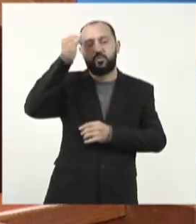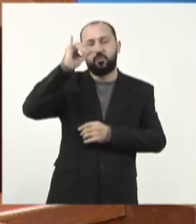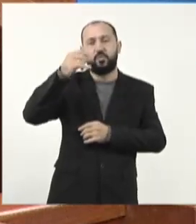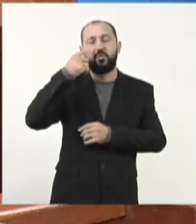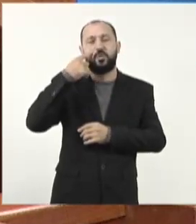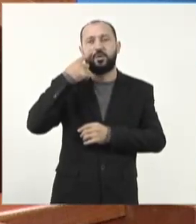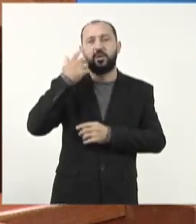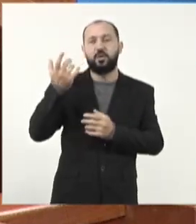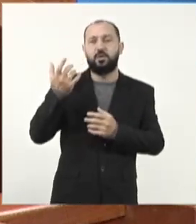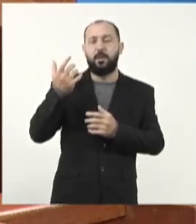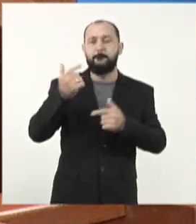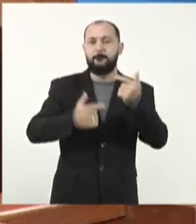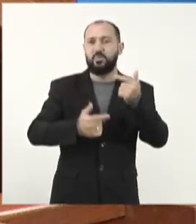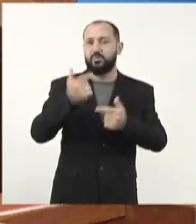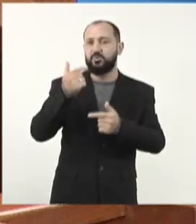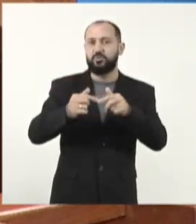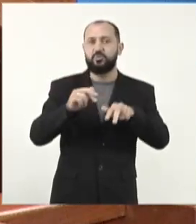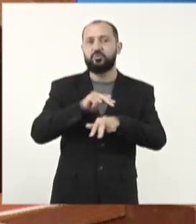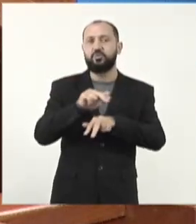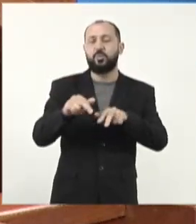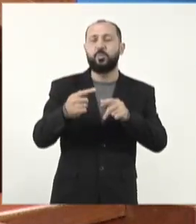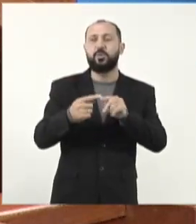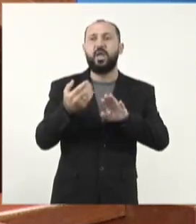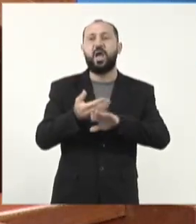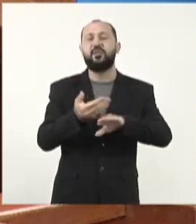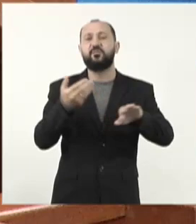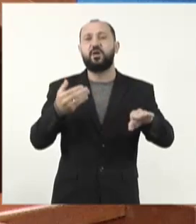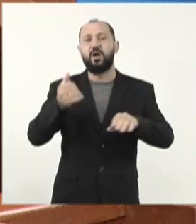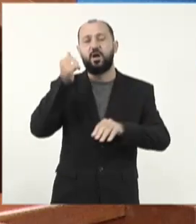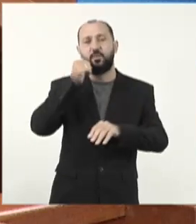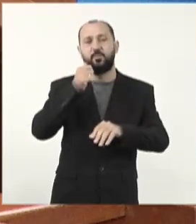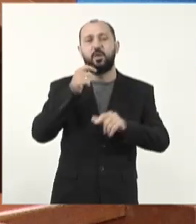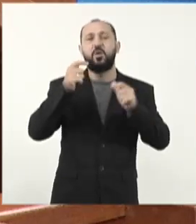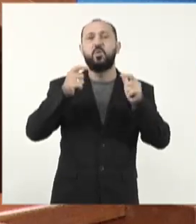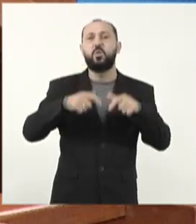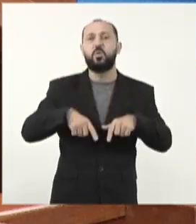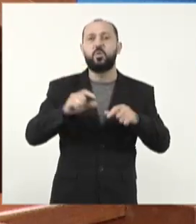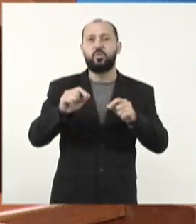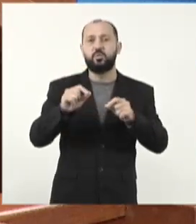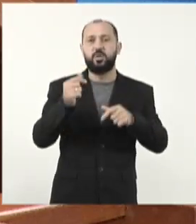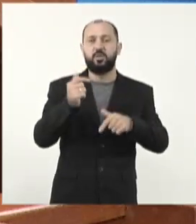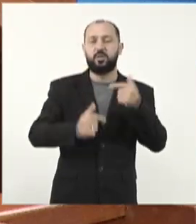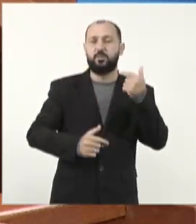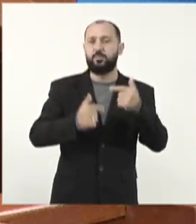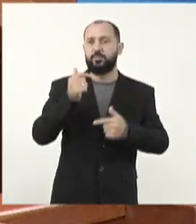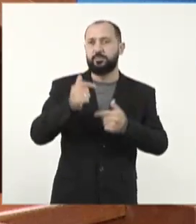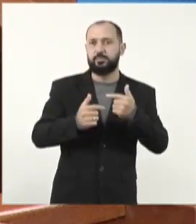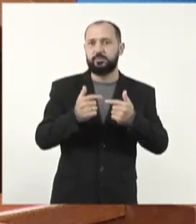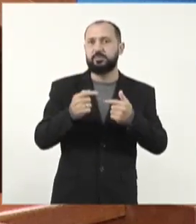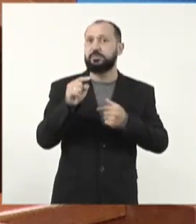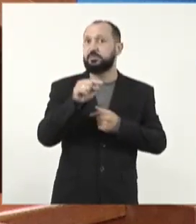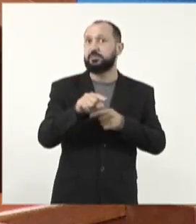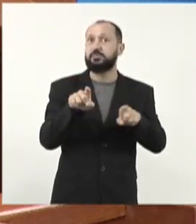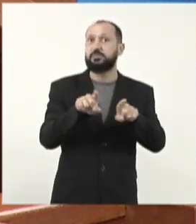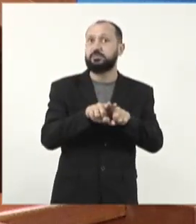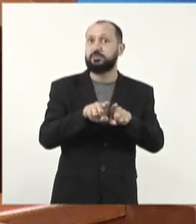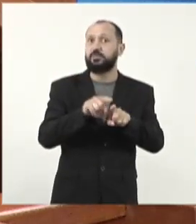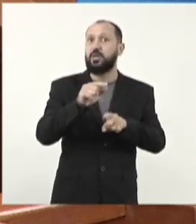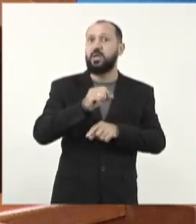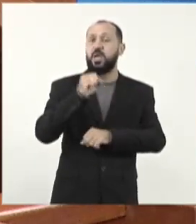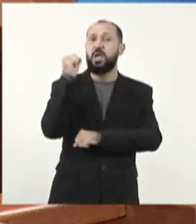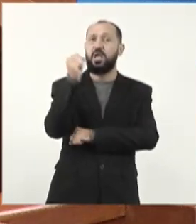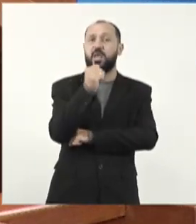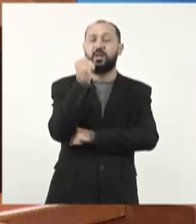violência política de gênero, porque ela afasta as mulheres do âmbito, né, da política, e isso é muito